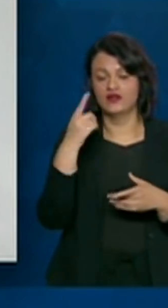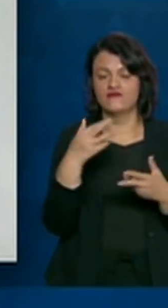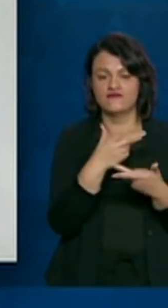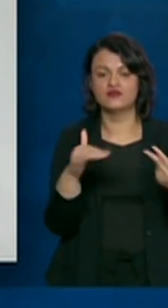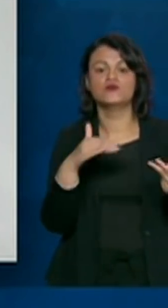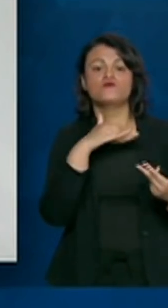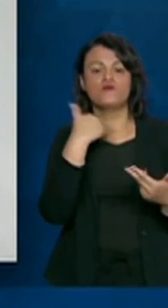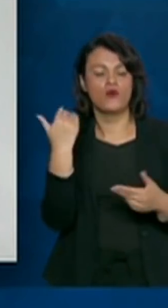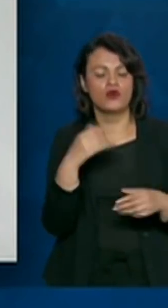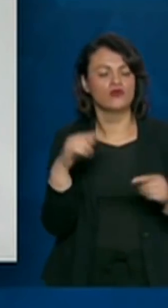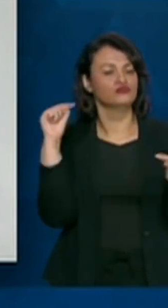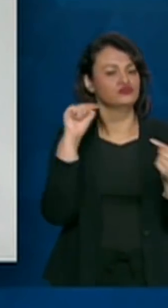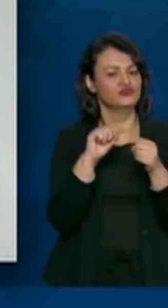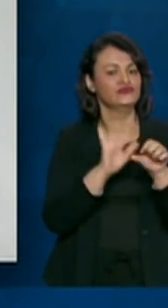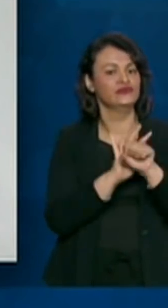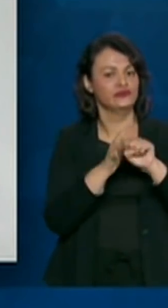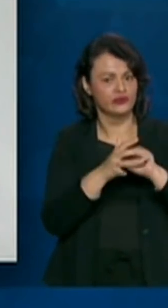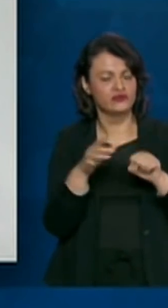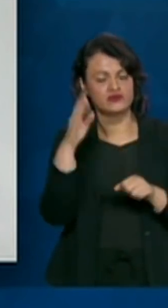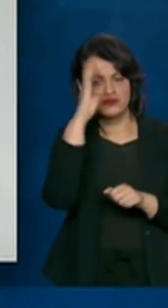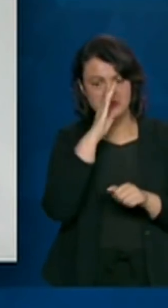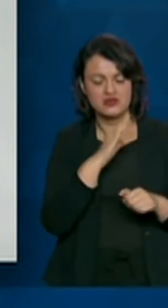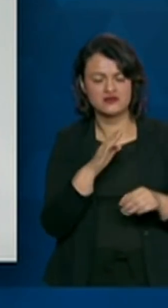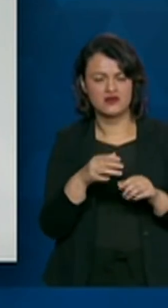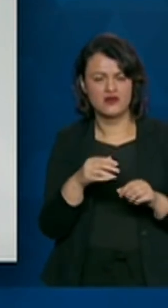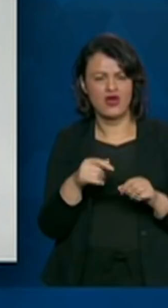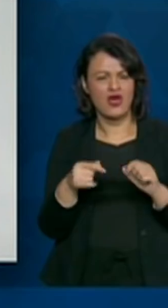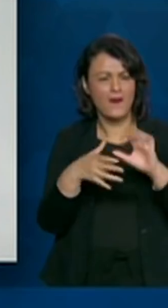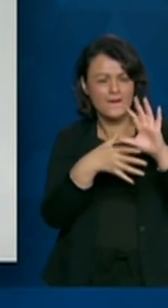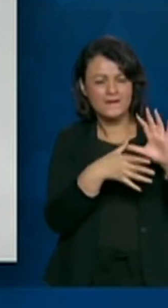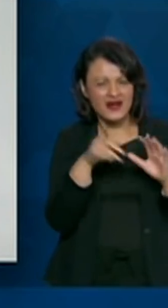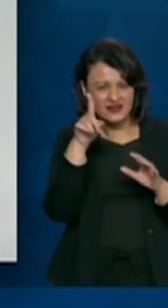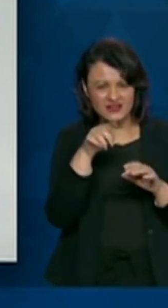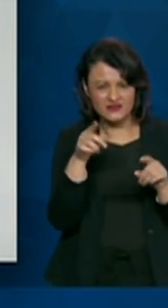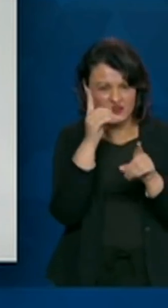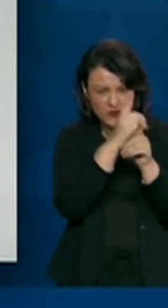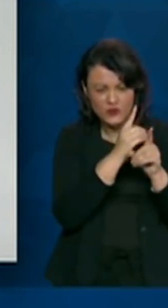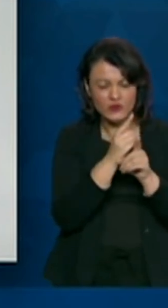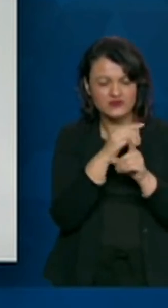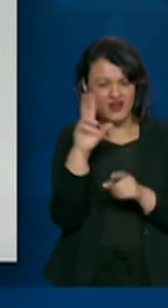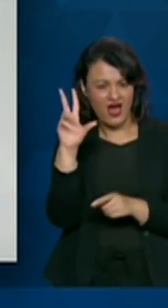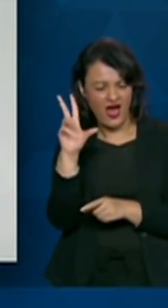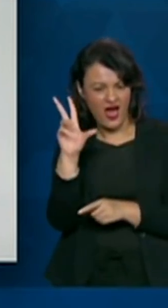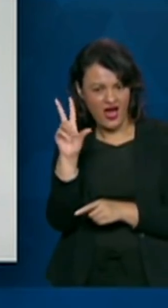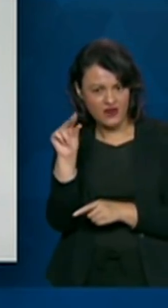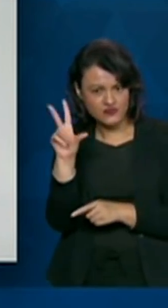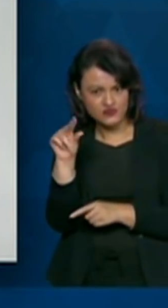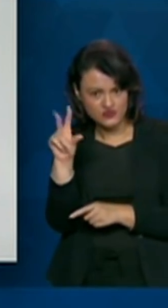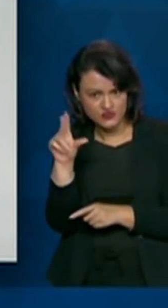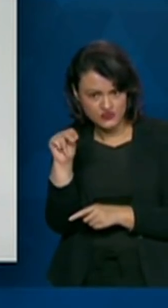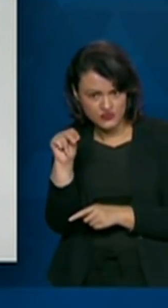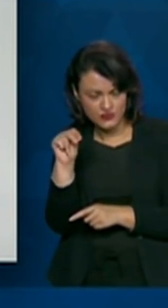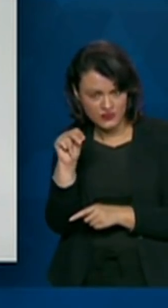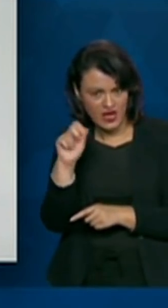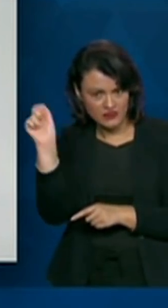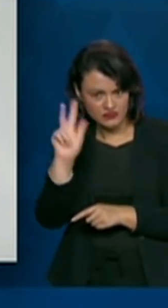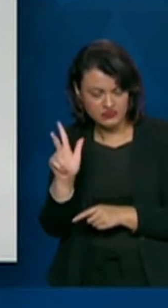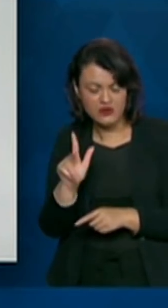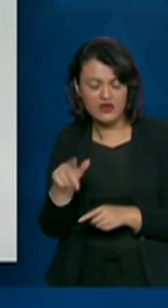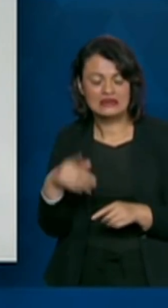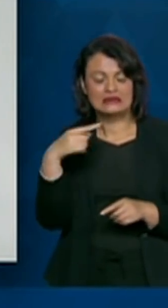de Covid no Brasil. No mapa mais em azul nós temos, a gente pode observar que são mais